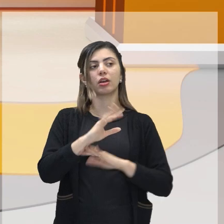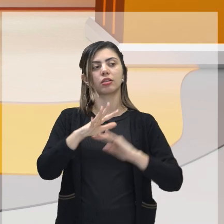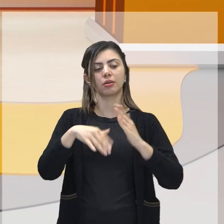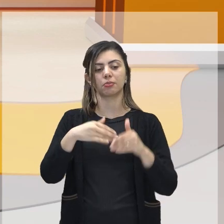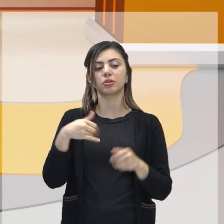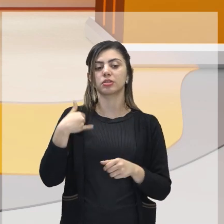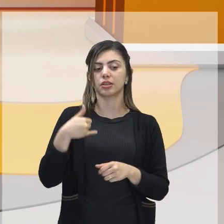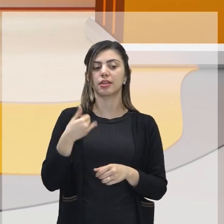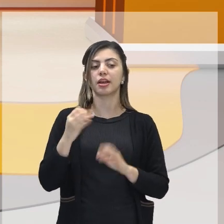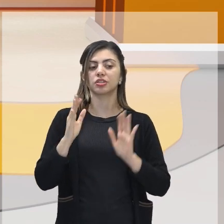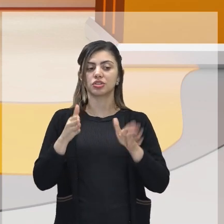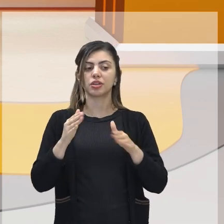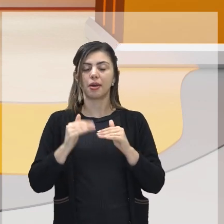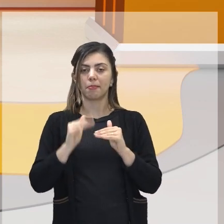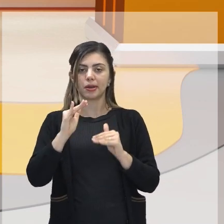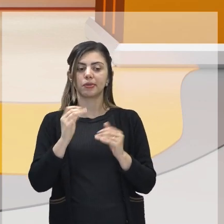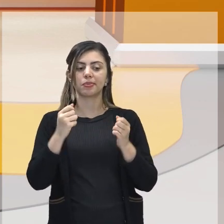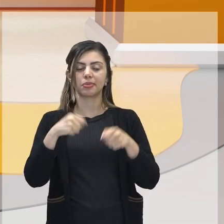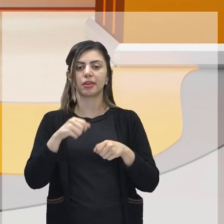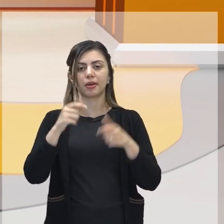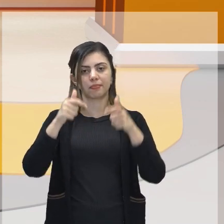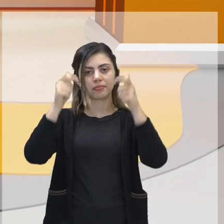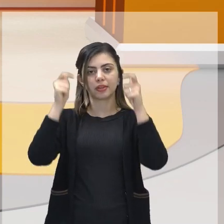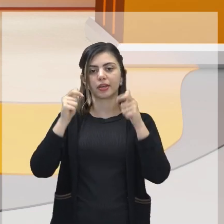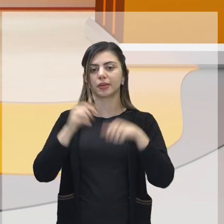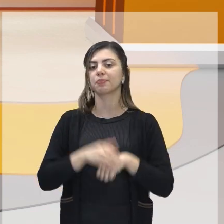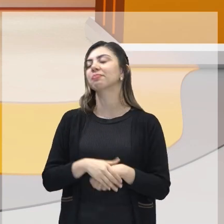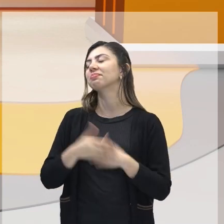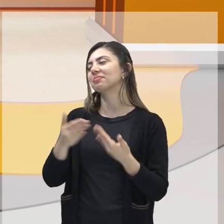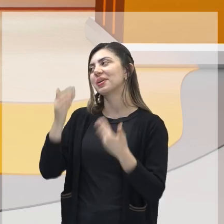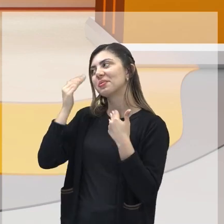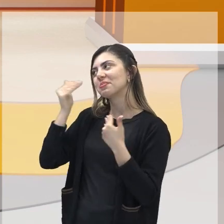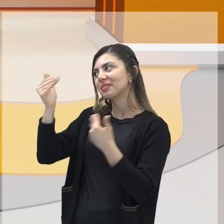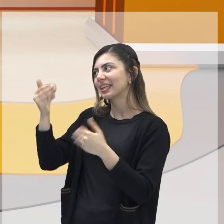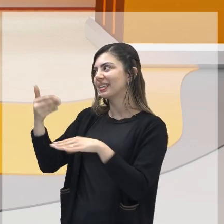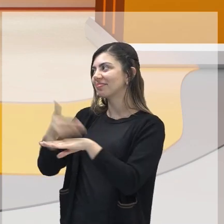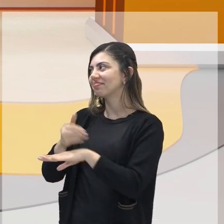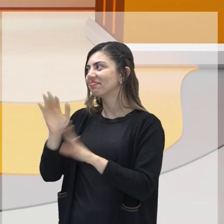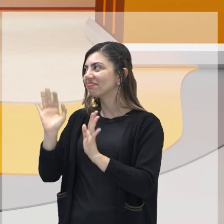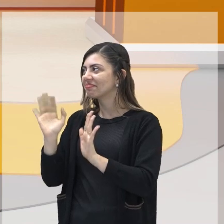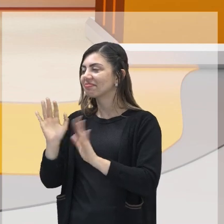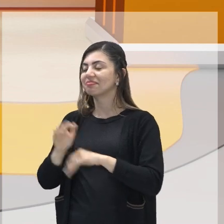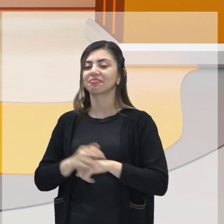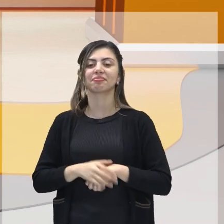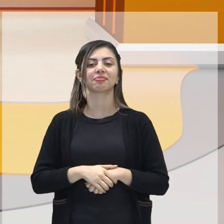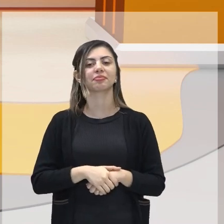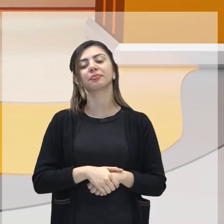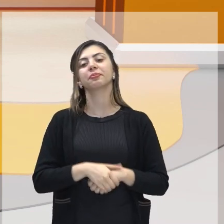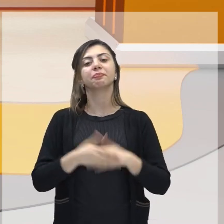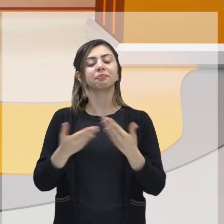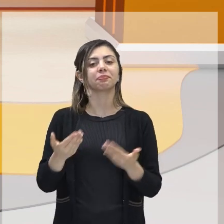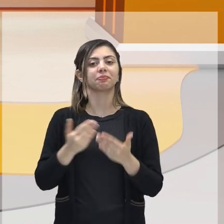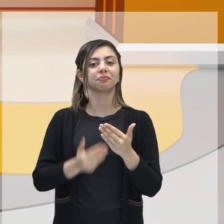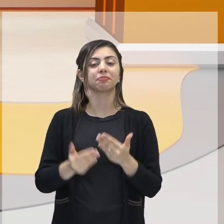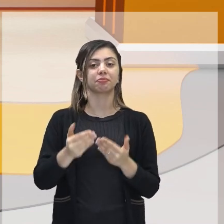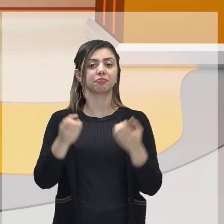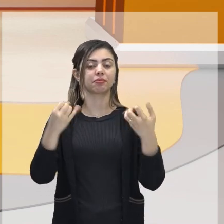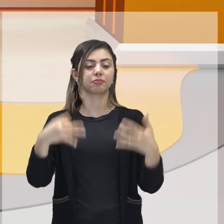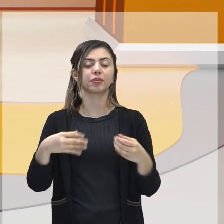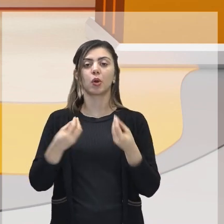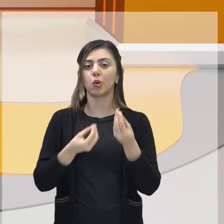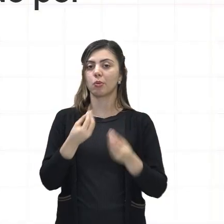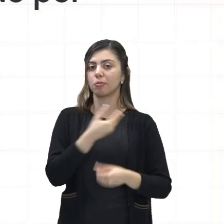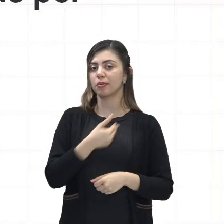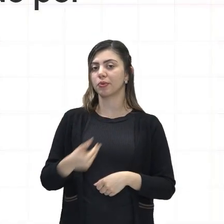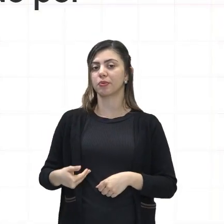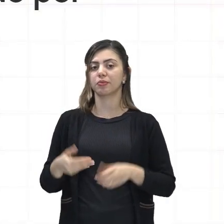do Brasil. Ok? Então, obrigado pela presença, Dom Pedro I. Vamos continuar falando um pouco mais sobre o seu período de governo. Então vamos